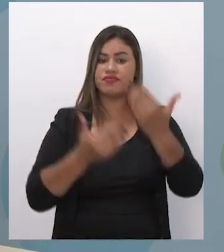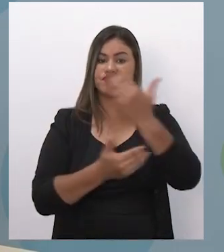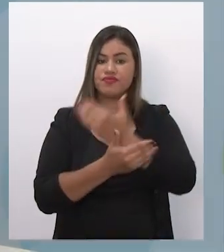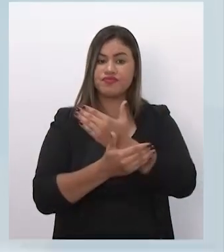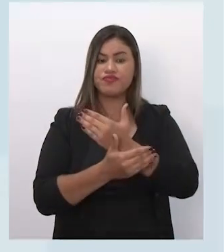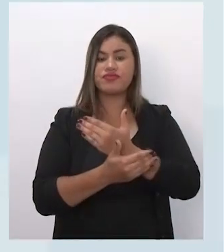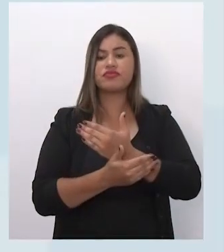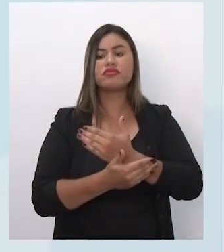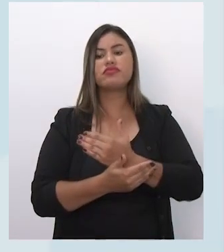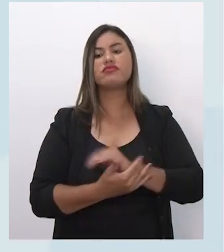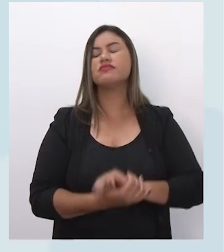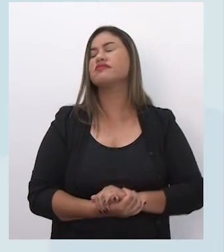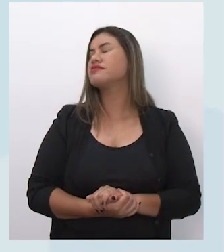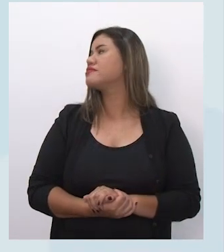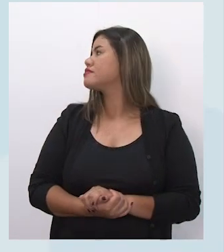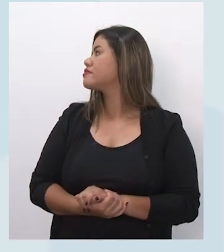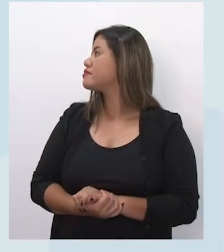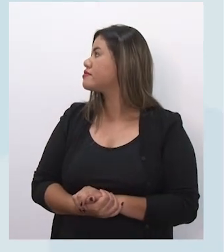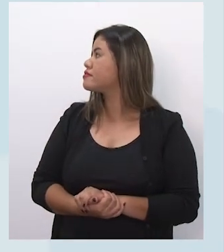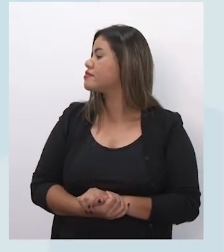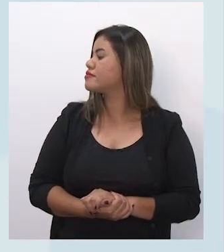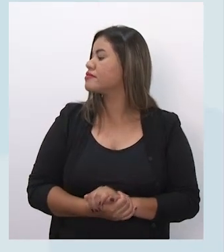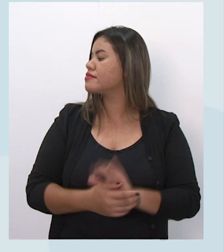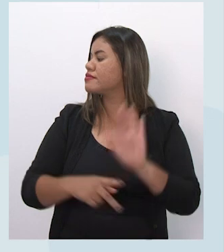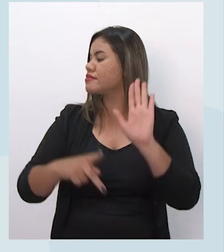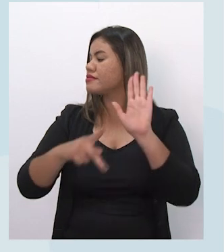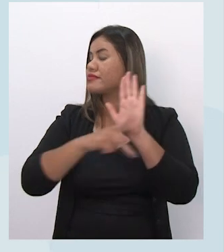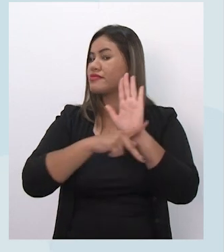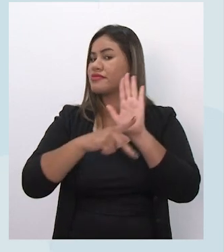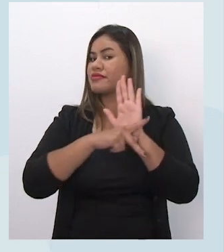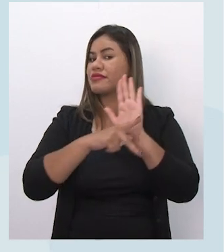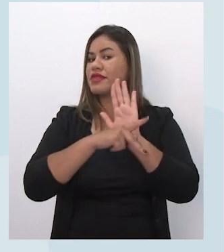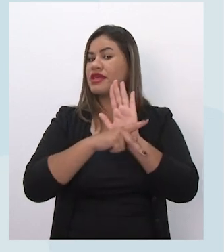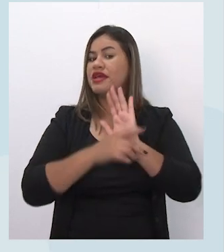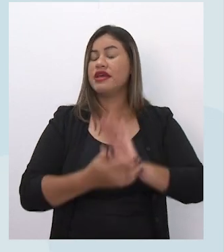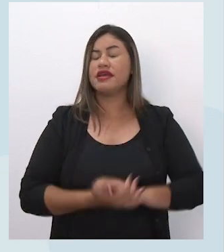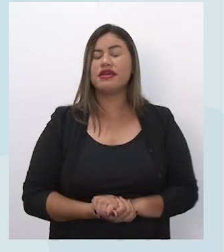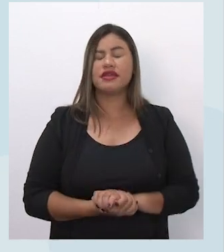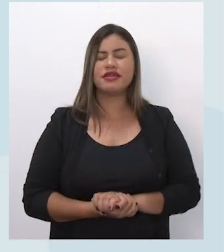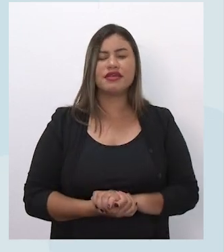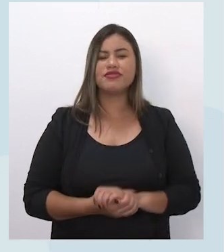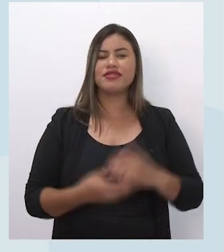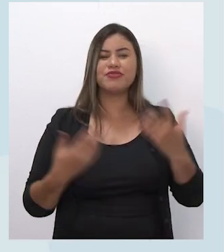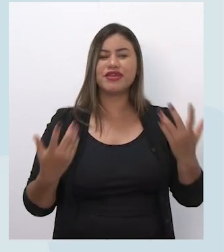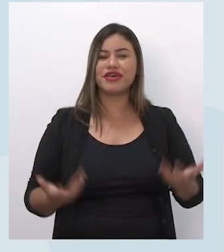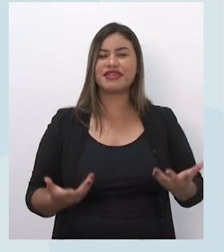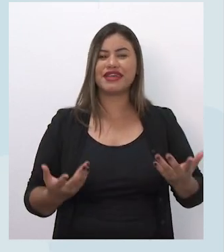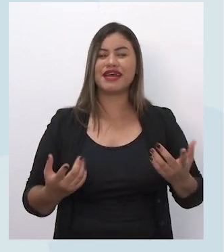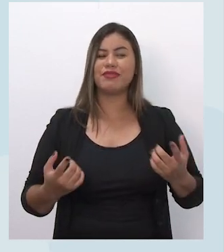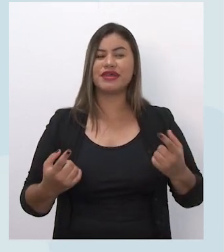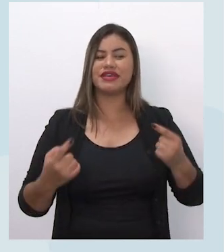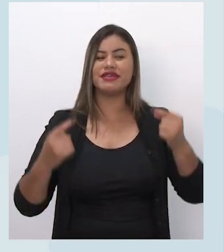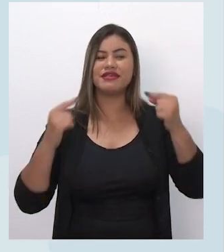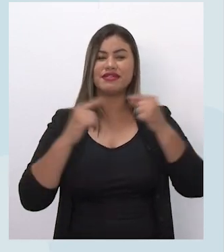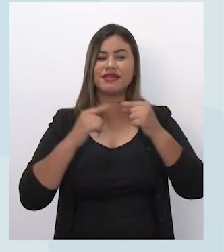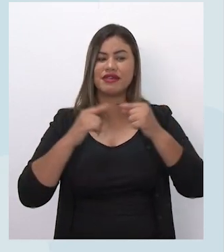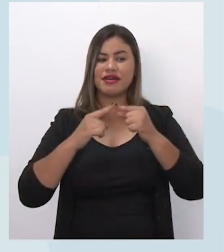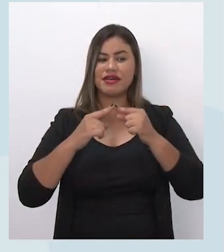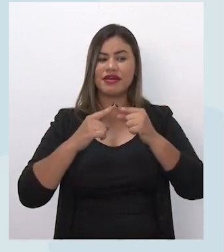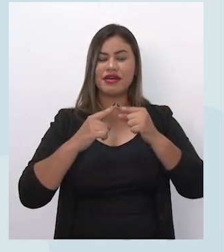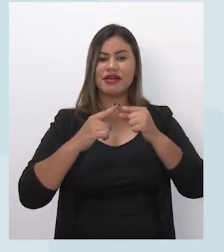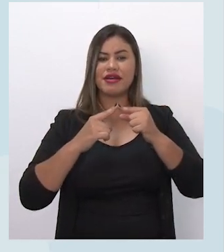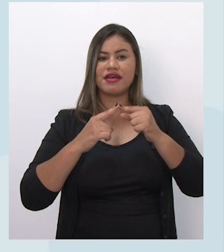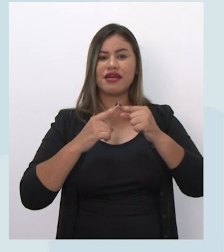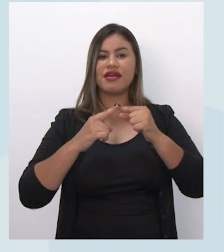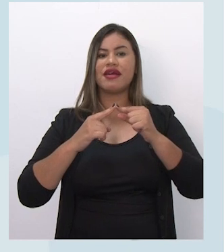os princípios. Então, são 7. A analogia, o princípio da conexão, o princípio da extensão,